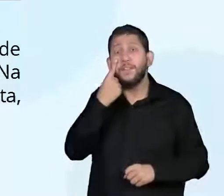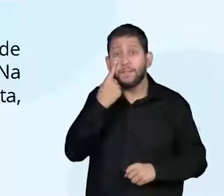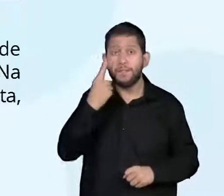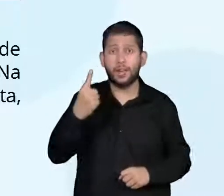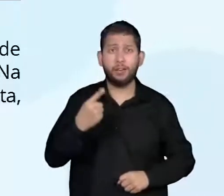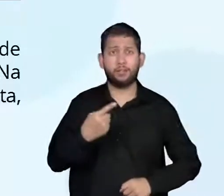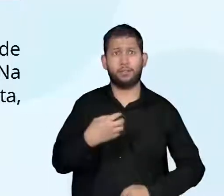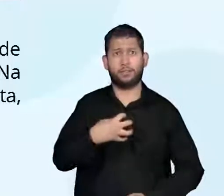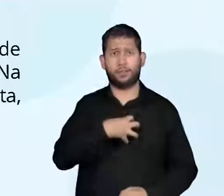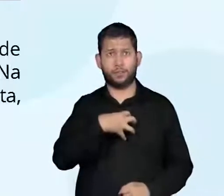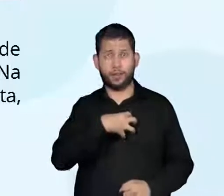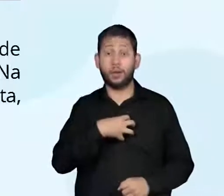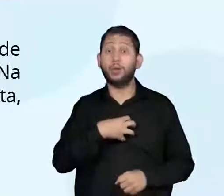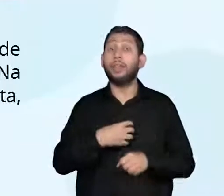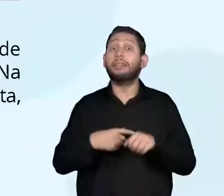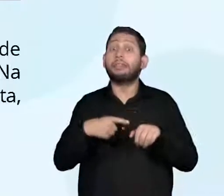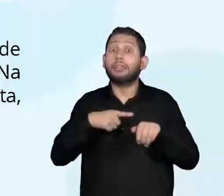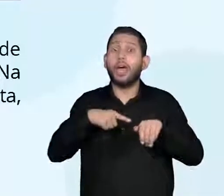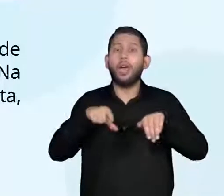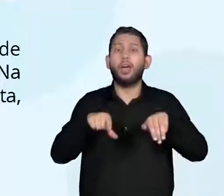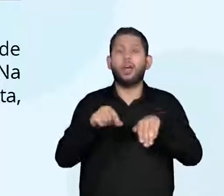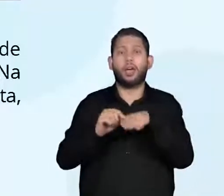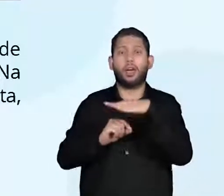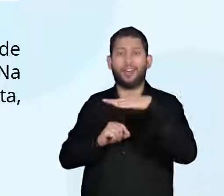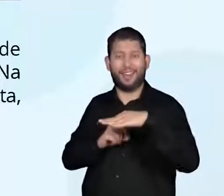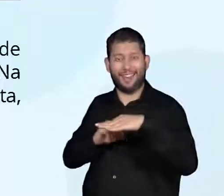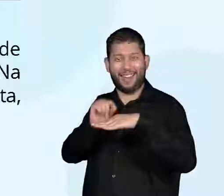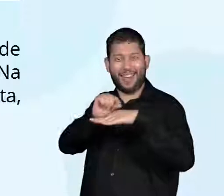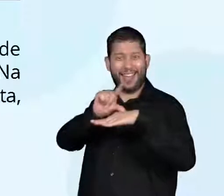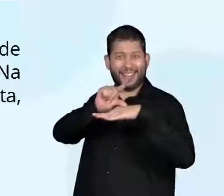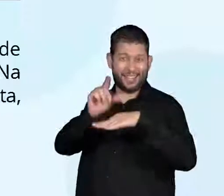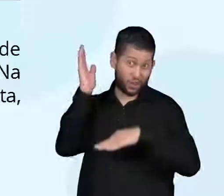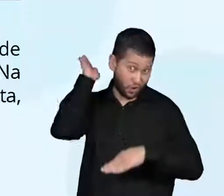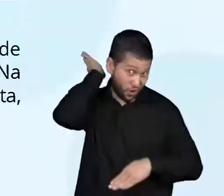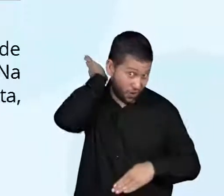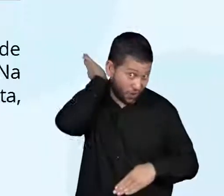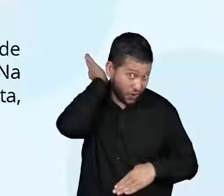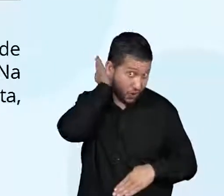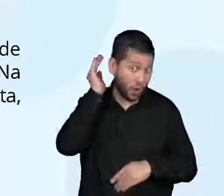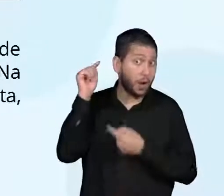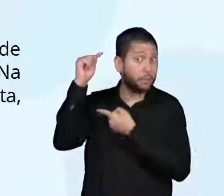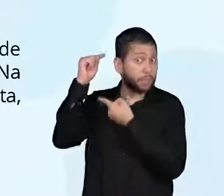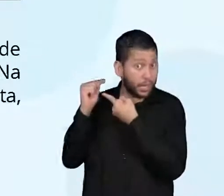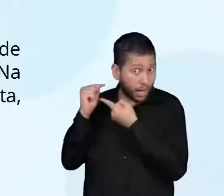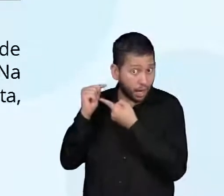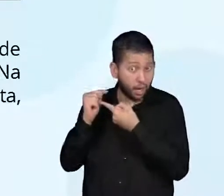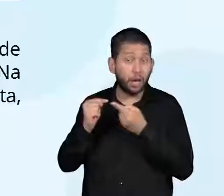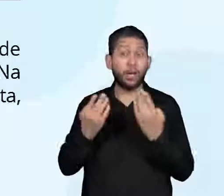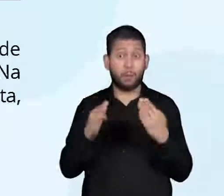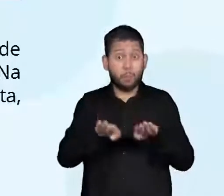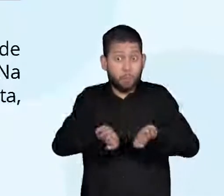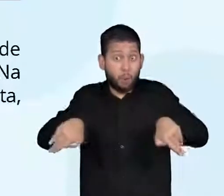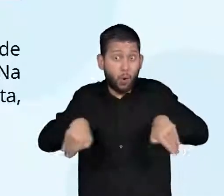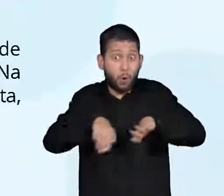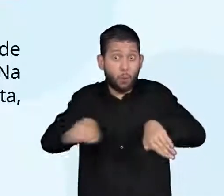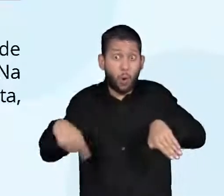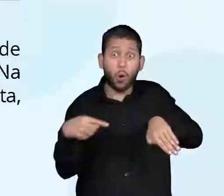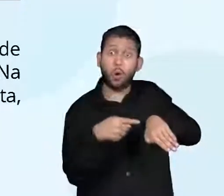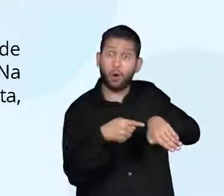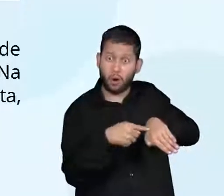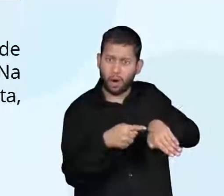médio e a falta de fusão nas vértebras cervicais,